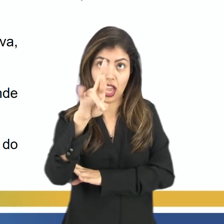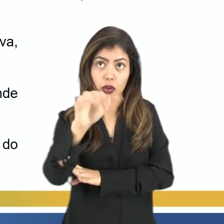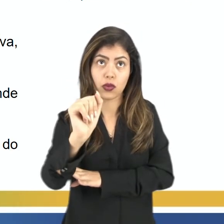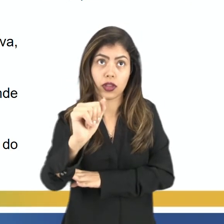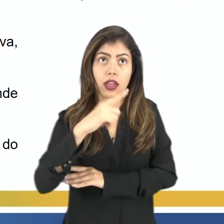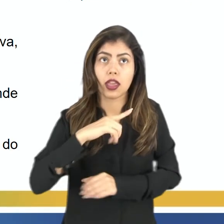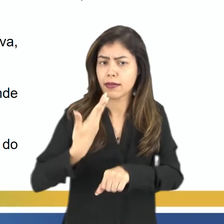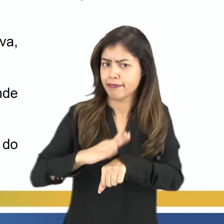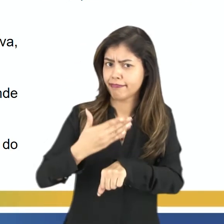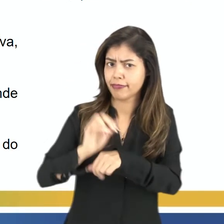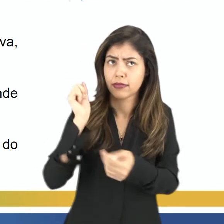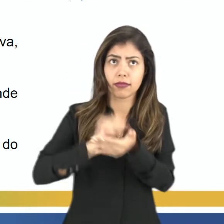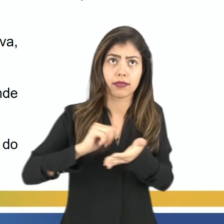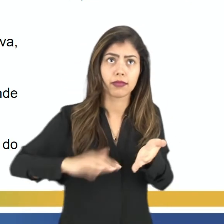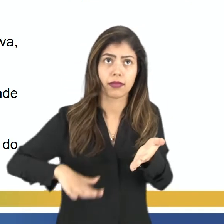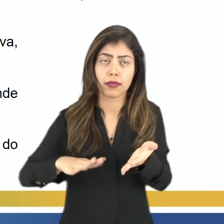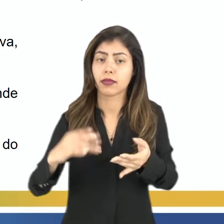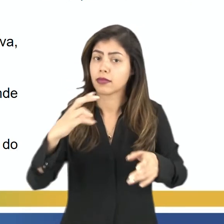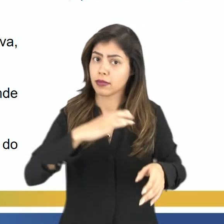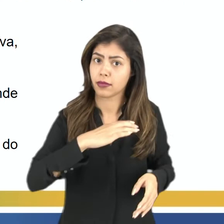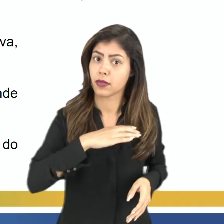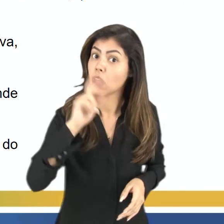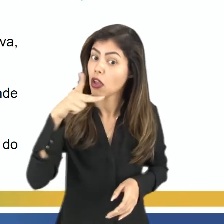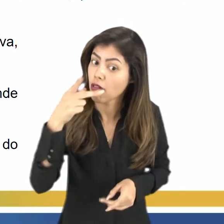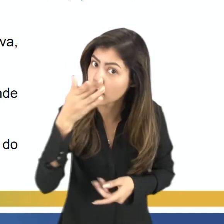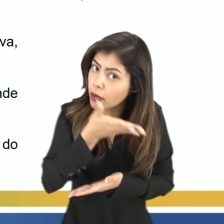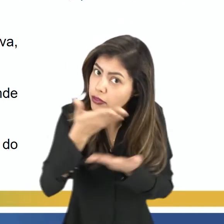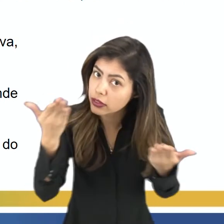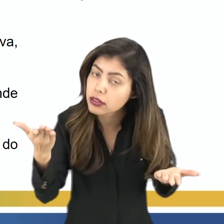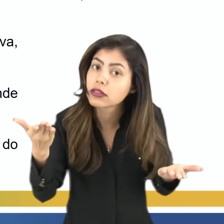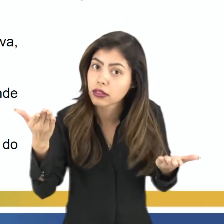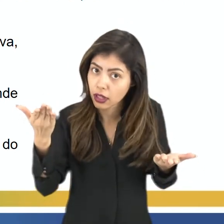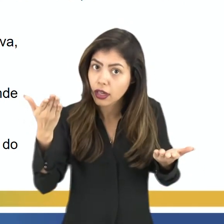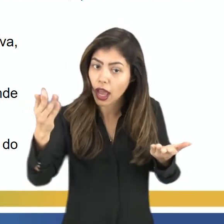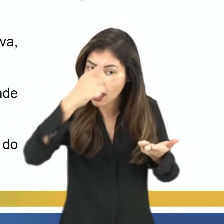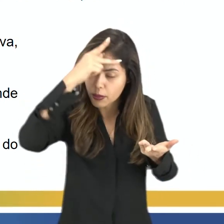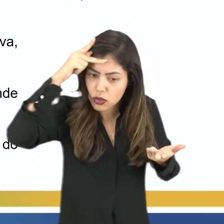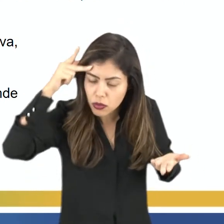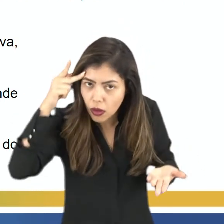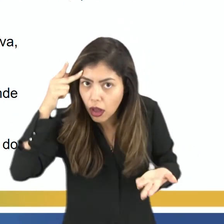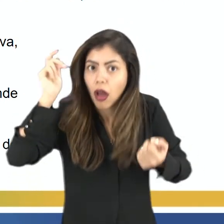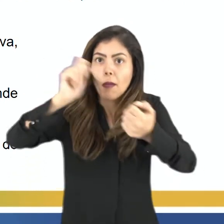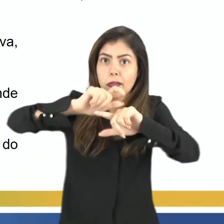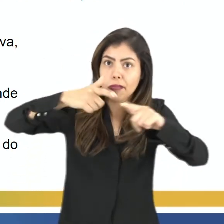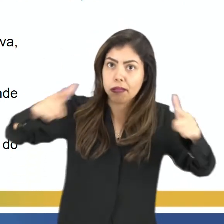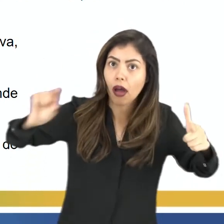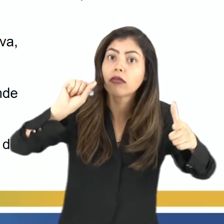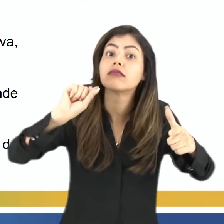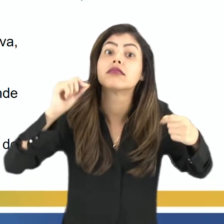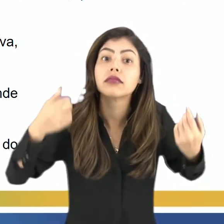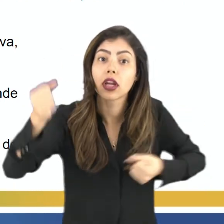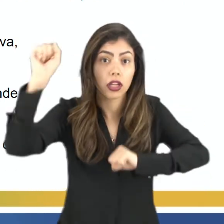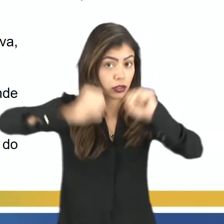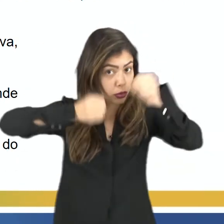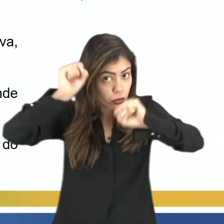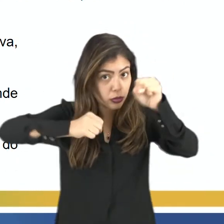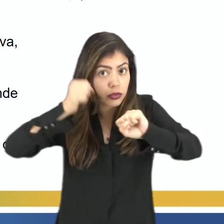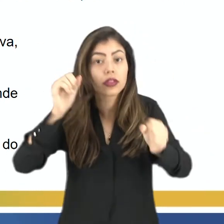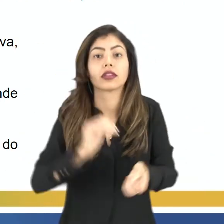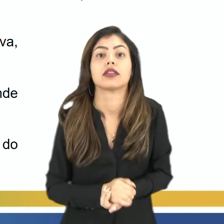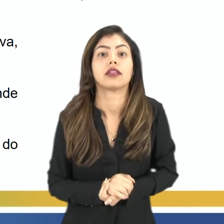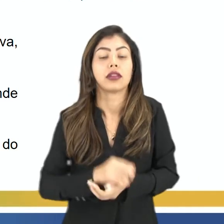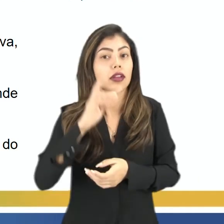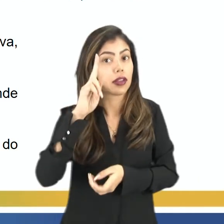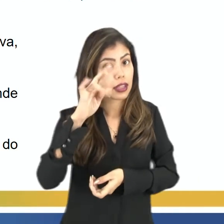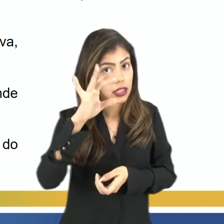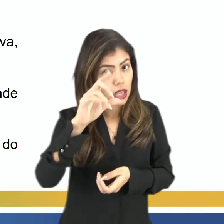atividades tipicamente urbanas. Pessoal, setor secundário é aquilo que eu falei para vocês. É o pessoal que está trabalhando em grande parte aonde? Nas indústrias. Eu falei que o